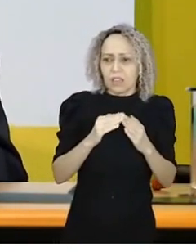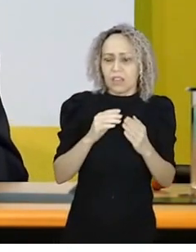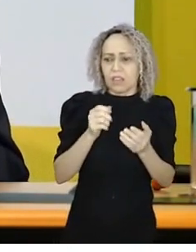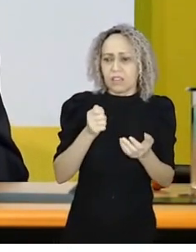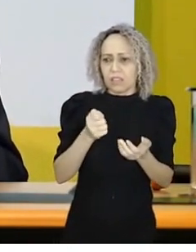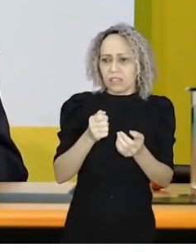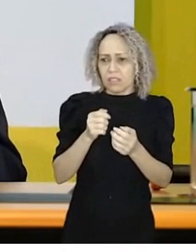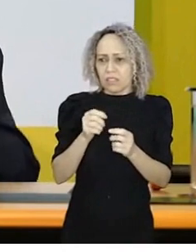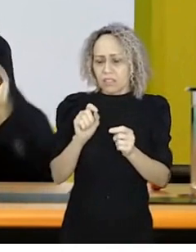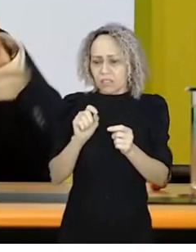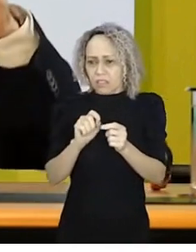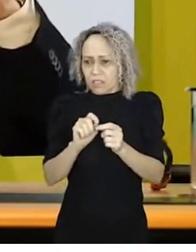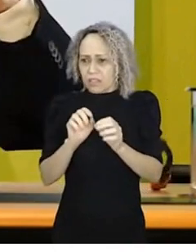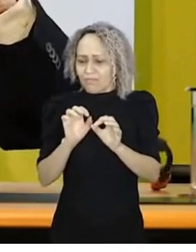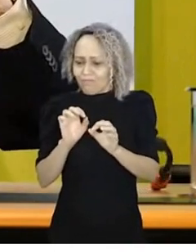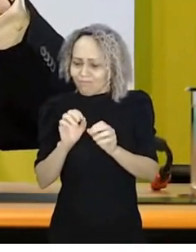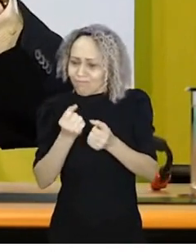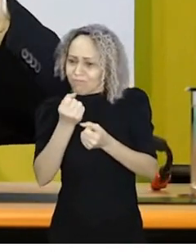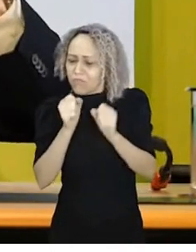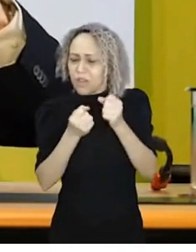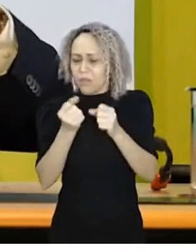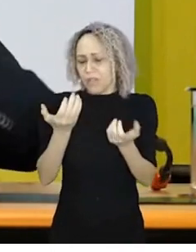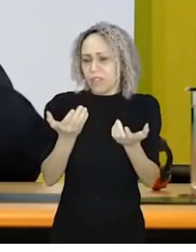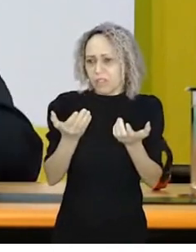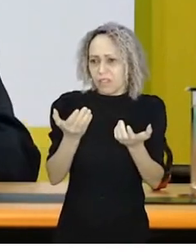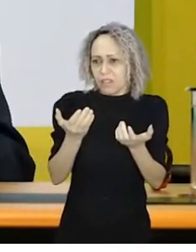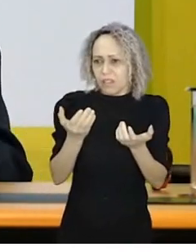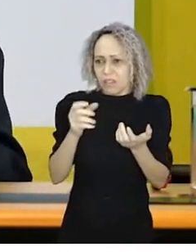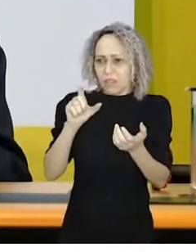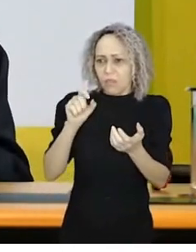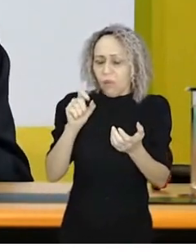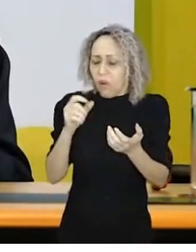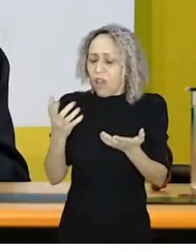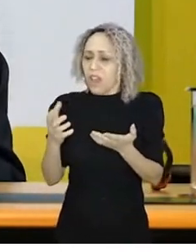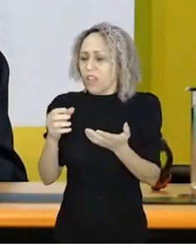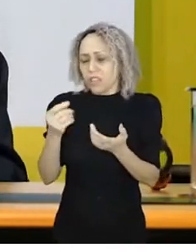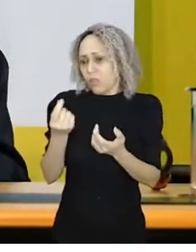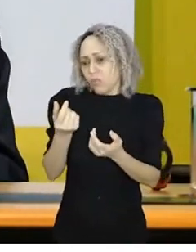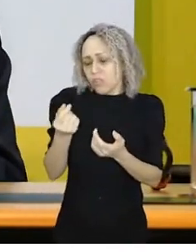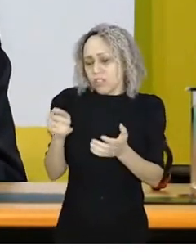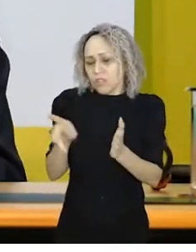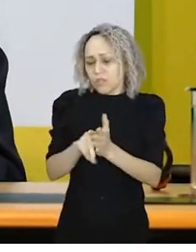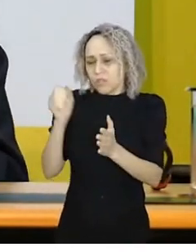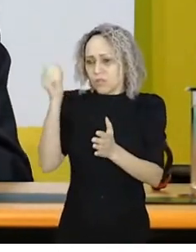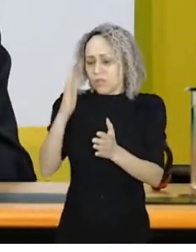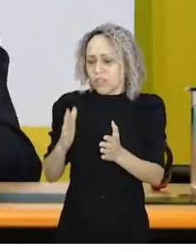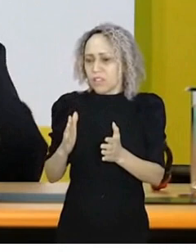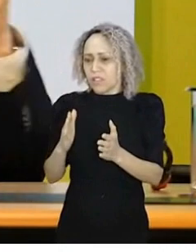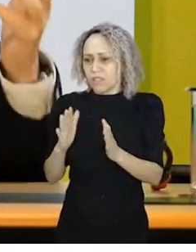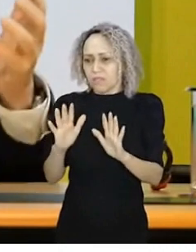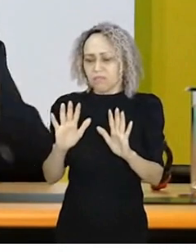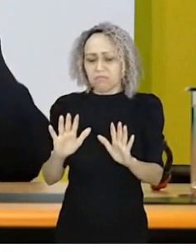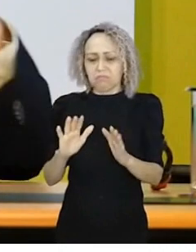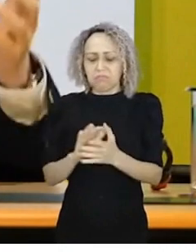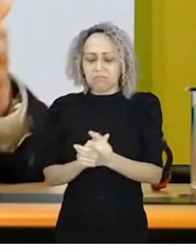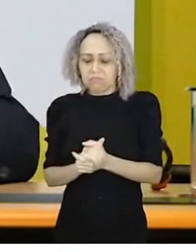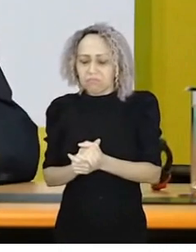passaportes. E aí a CEITEC fez um trabalho importante para vender